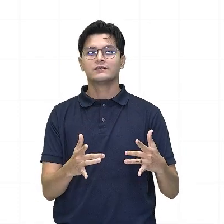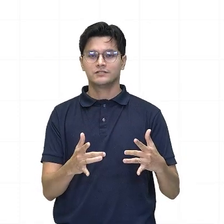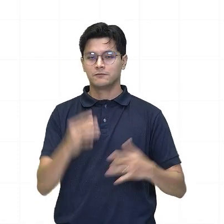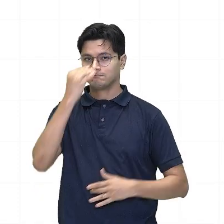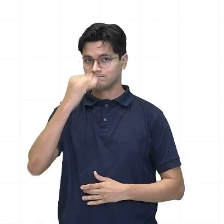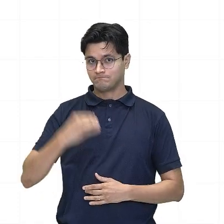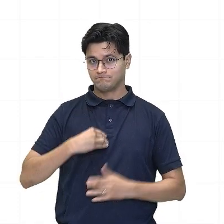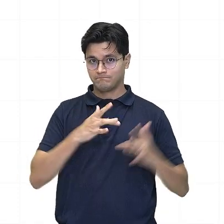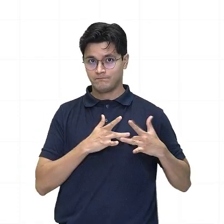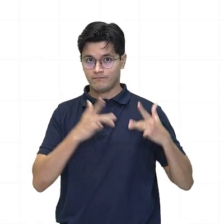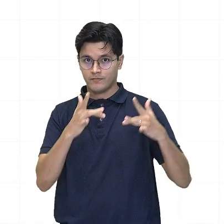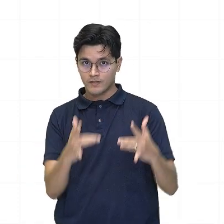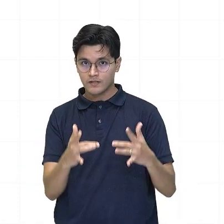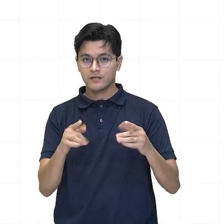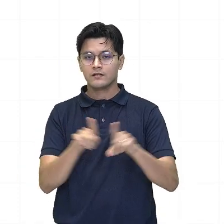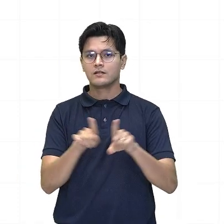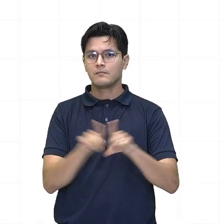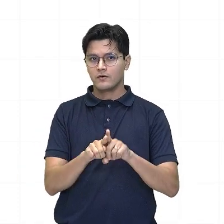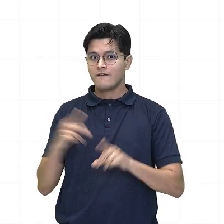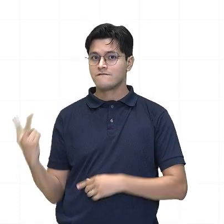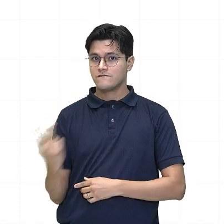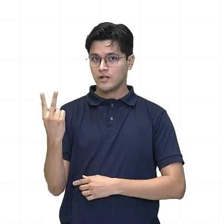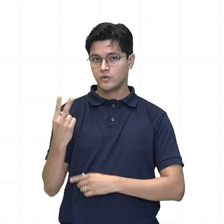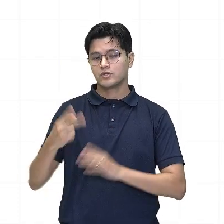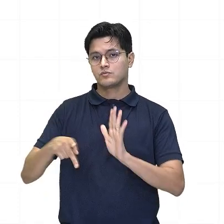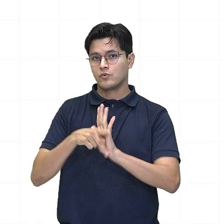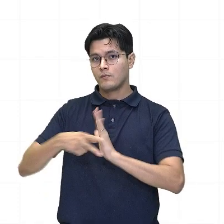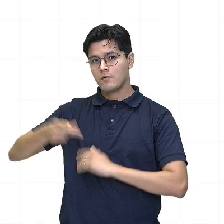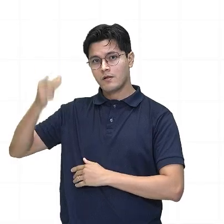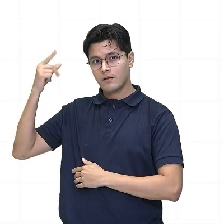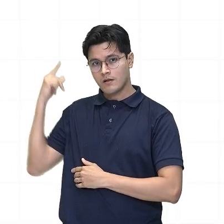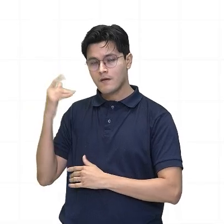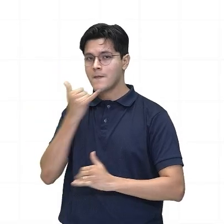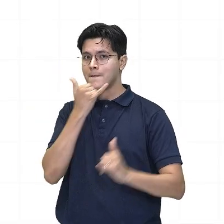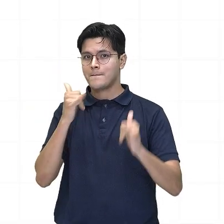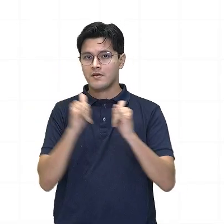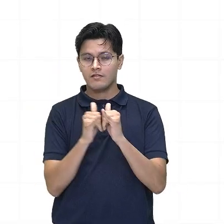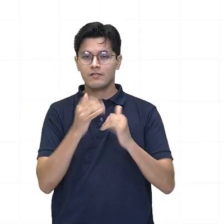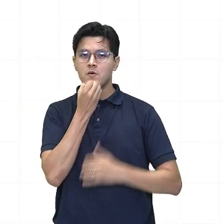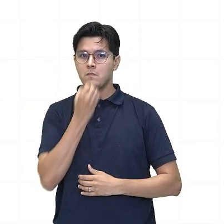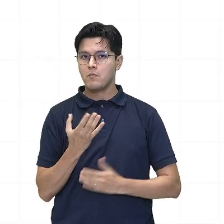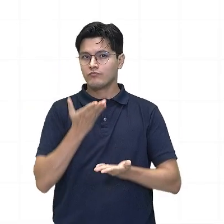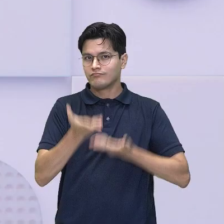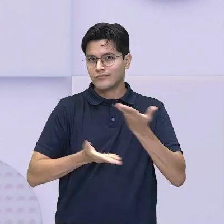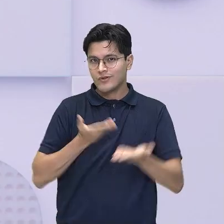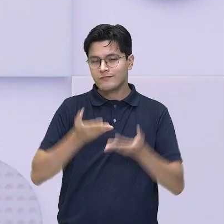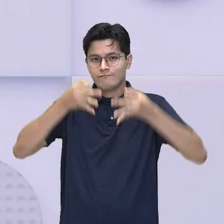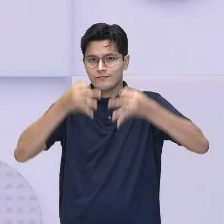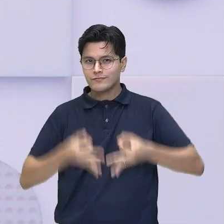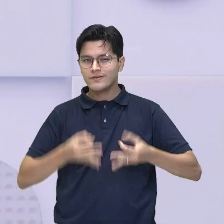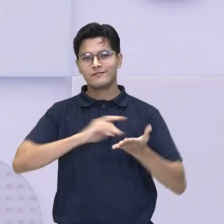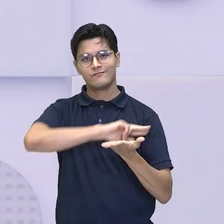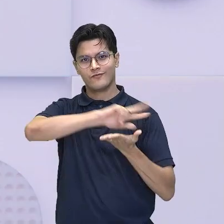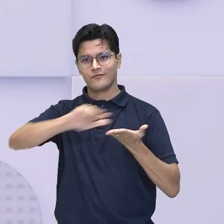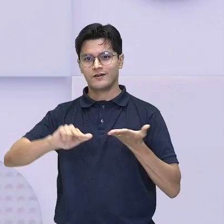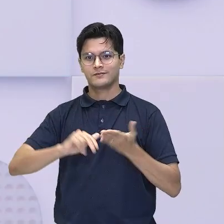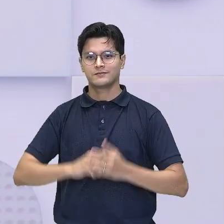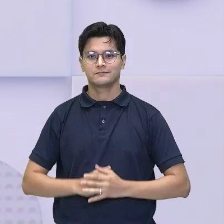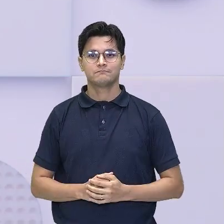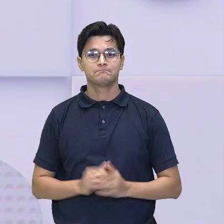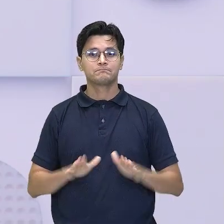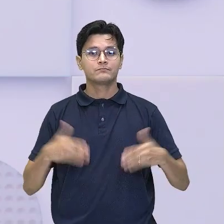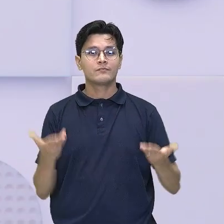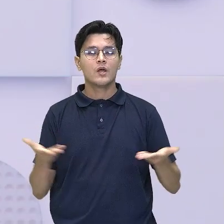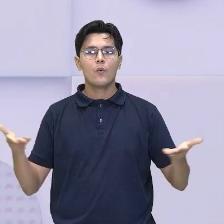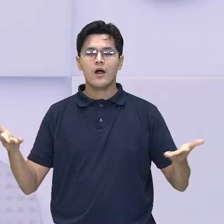solidariedade, valores dos antigos, perdão, bondade, honestidade e outros. Então